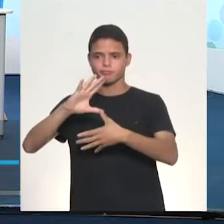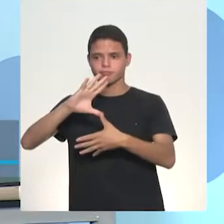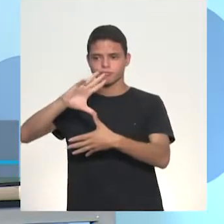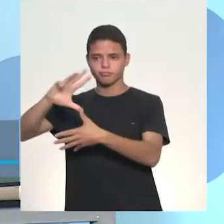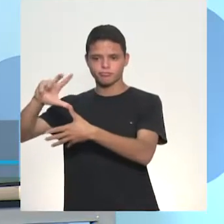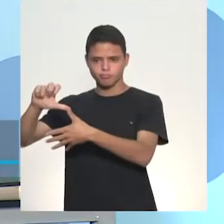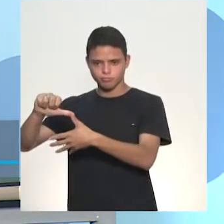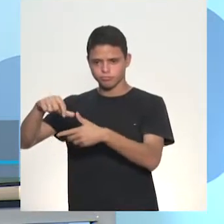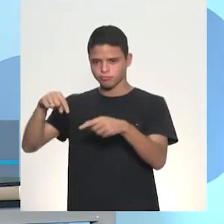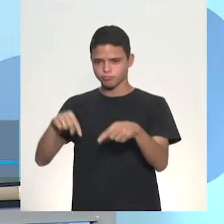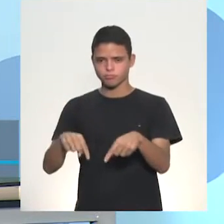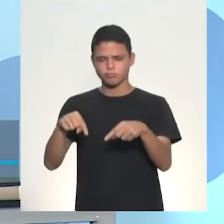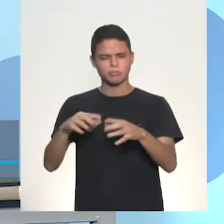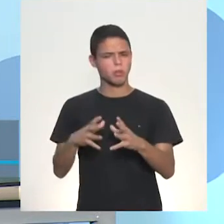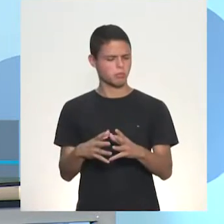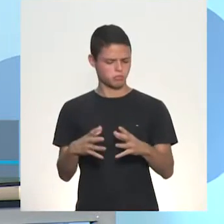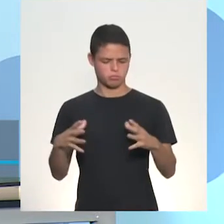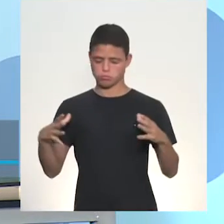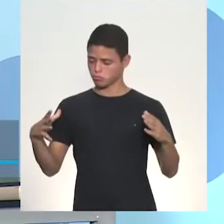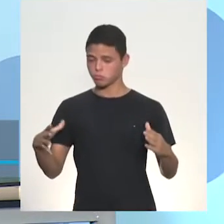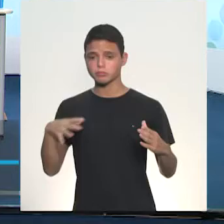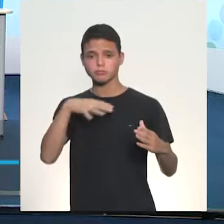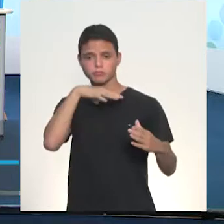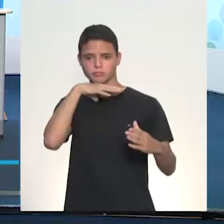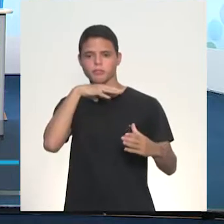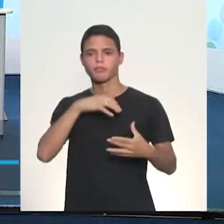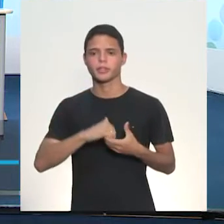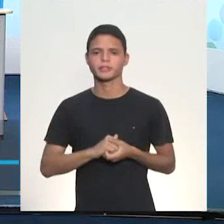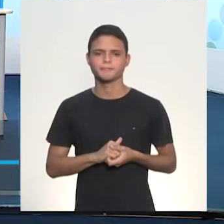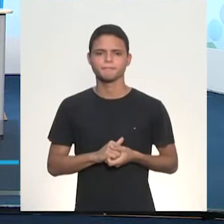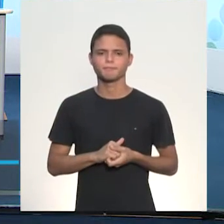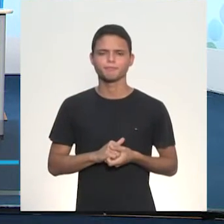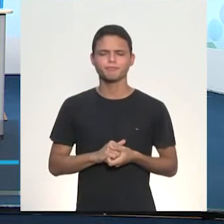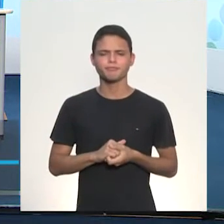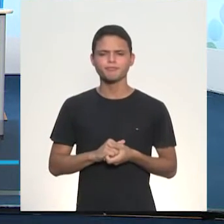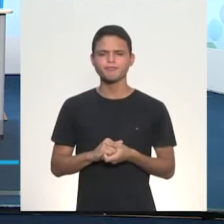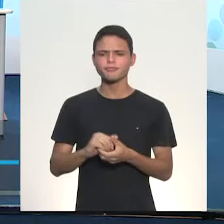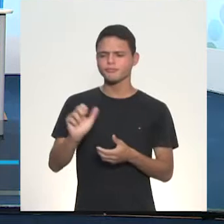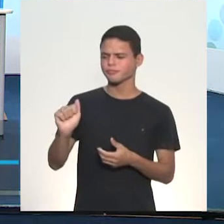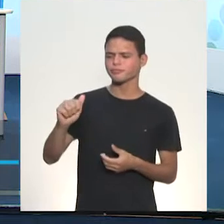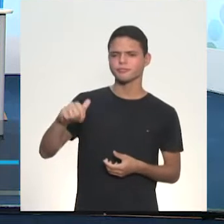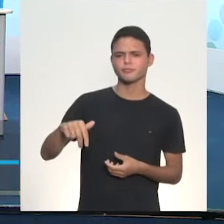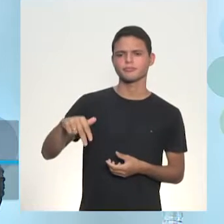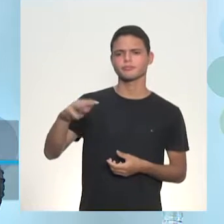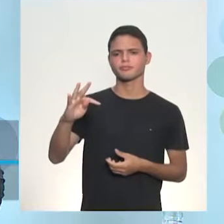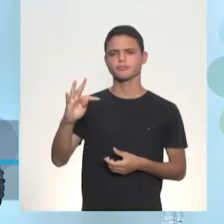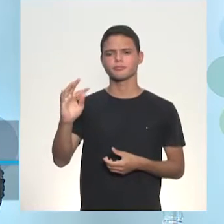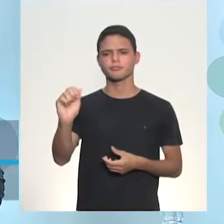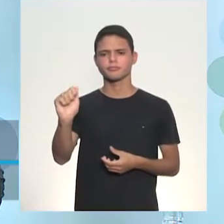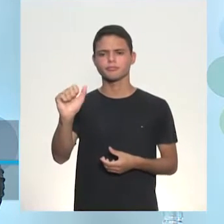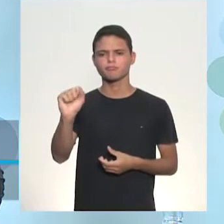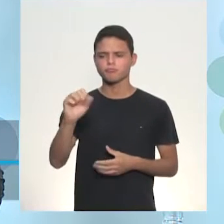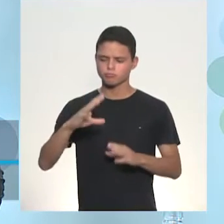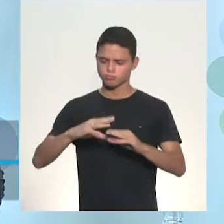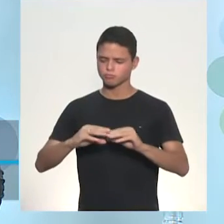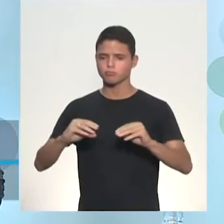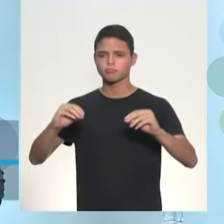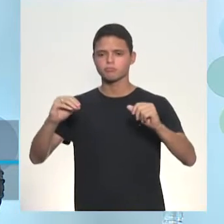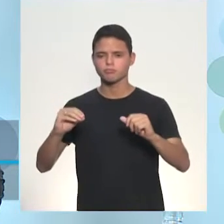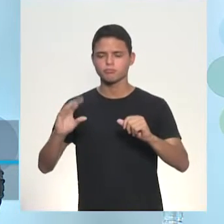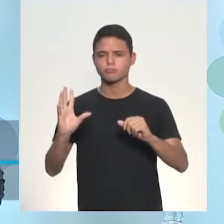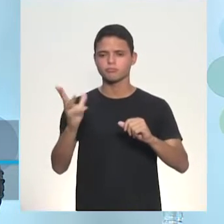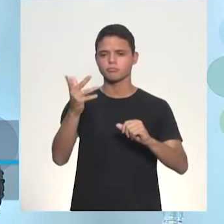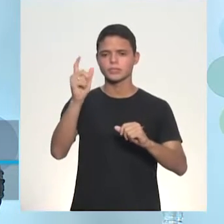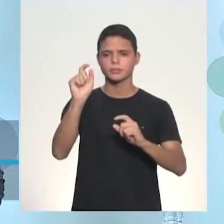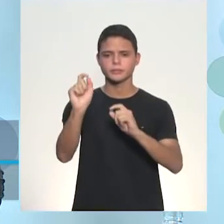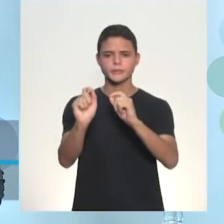com Nossa certeza região, tá entre né? as maiores, Então é o maior. Olha só, o que vai afetar pra gente se as antas desaparecerem? Manda aí,